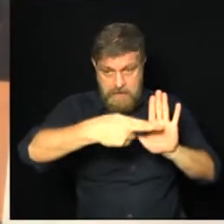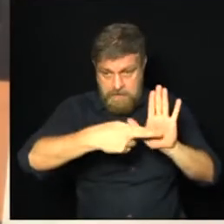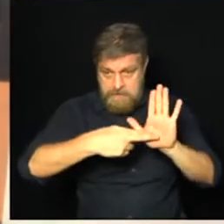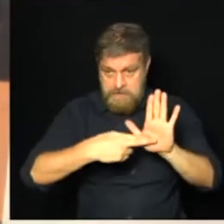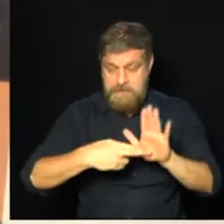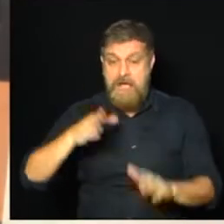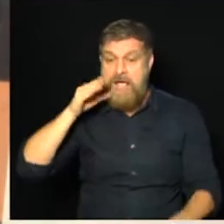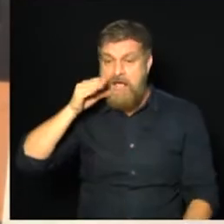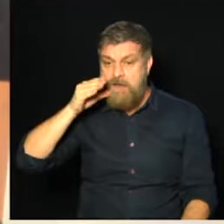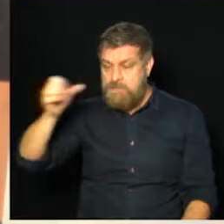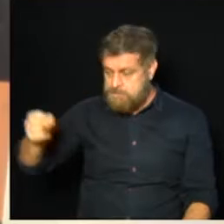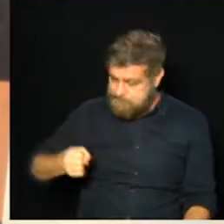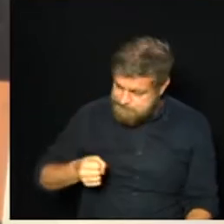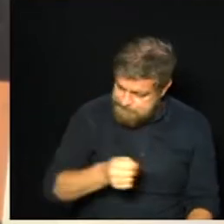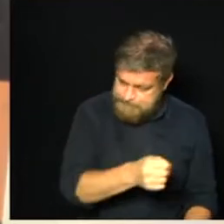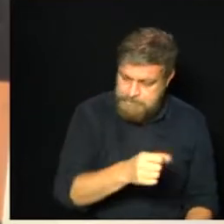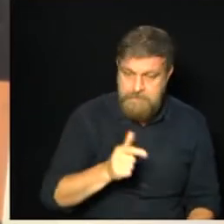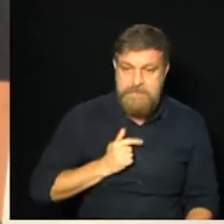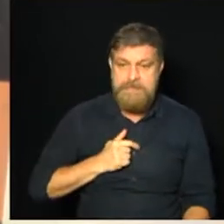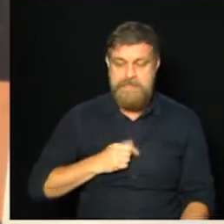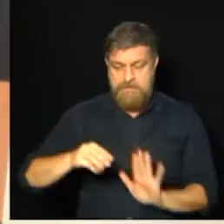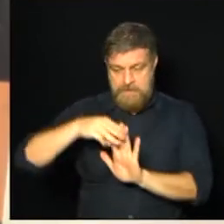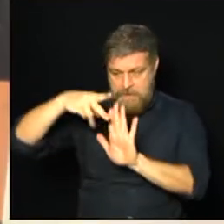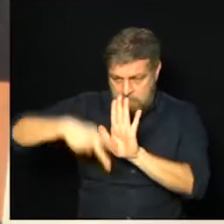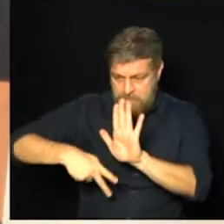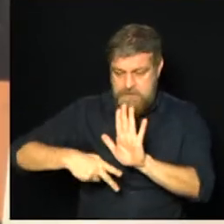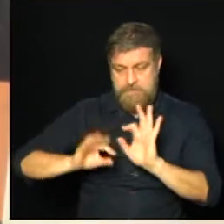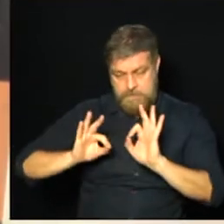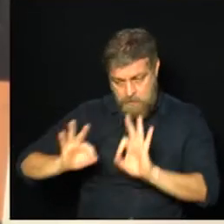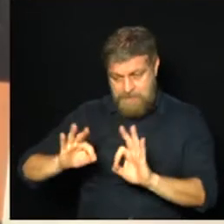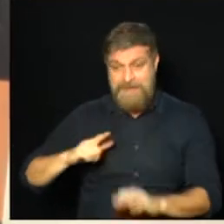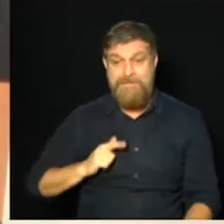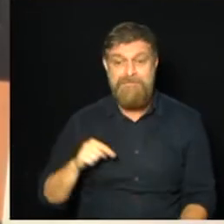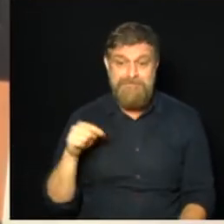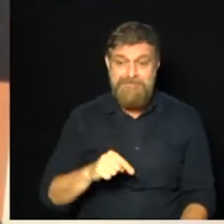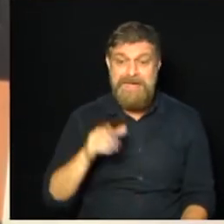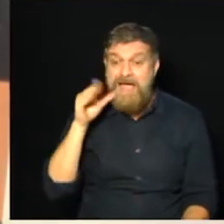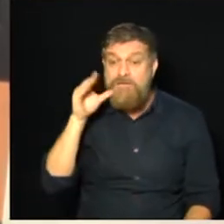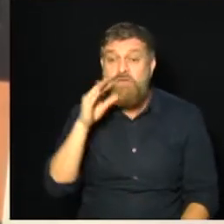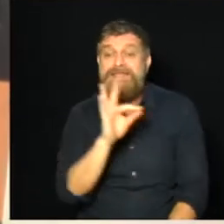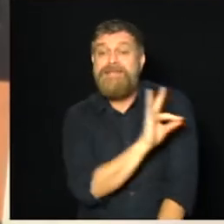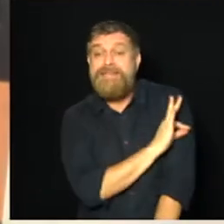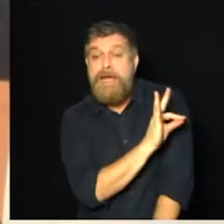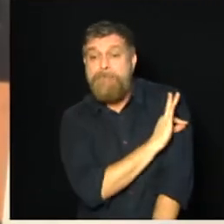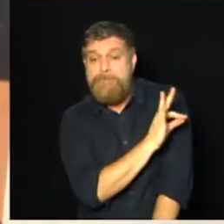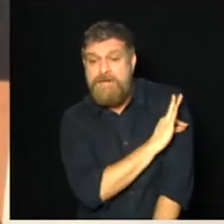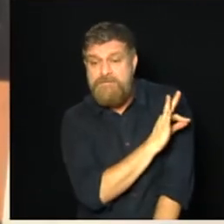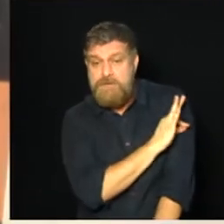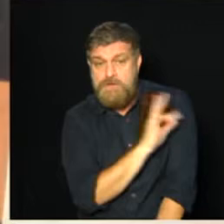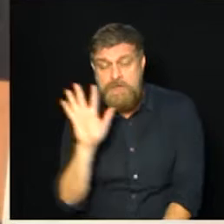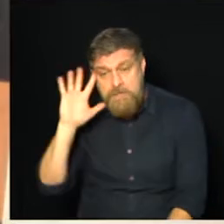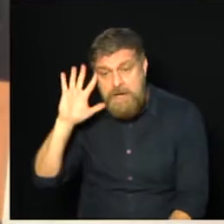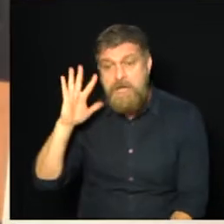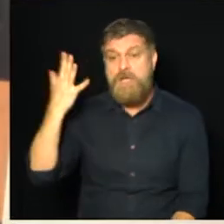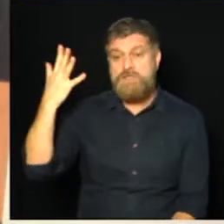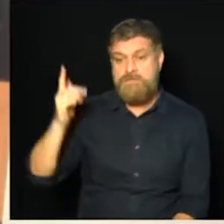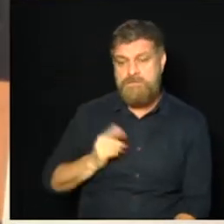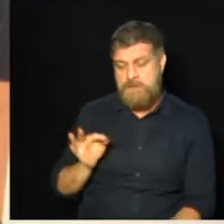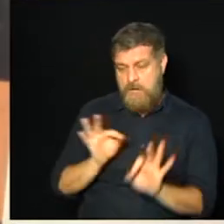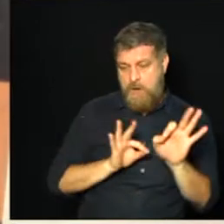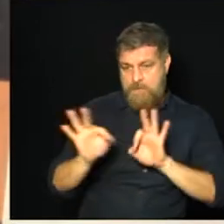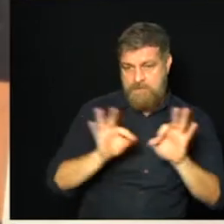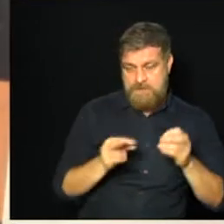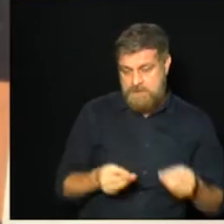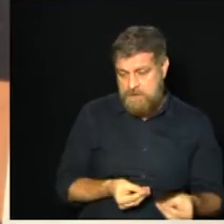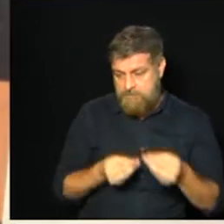desses funcionários, portaria, tudo bonitinho, mas continua não tendo cargo. Então, para resolver isso, foi feito esse projeto encaminhado